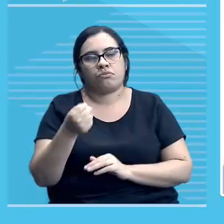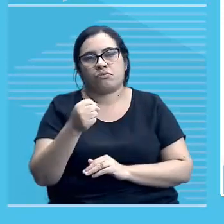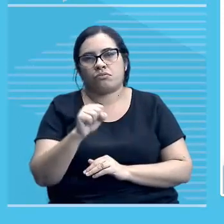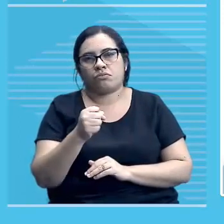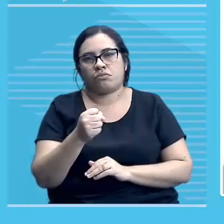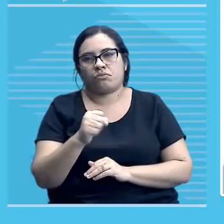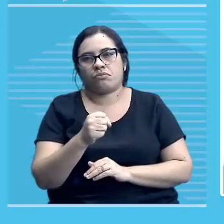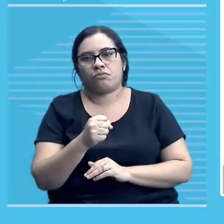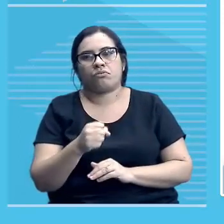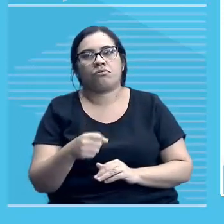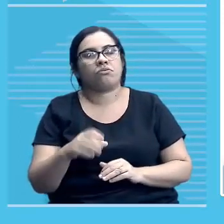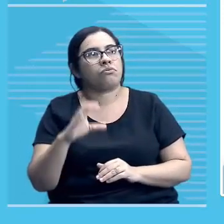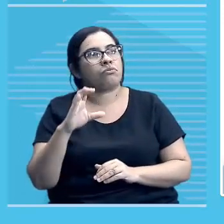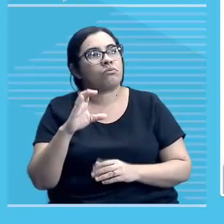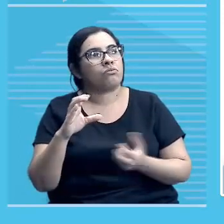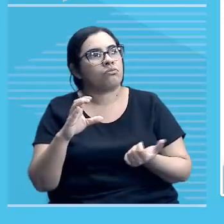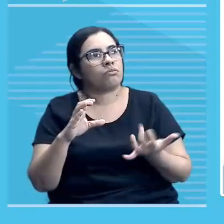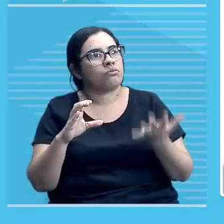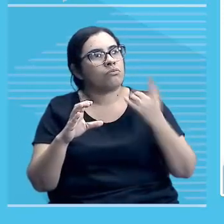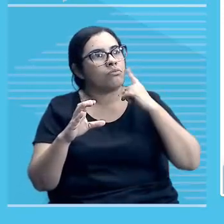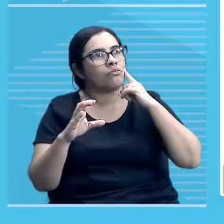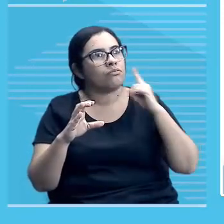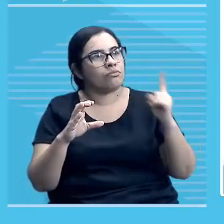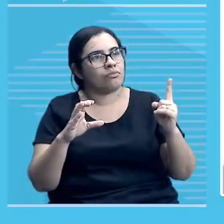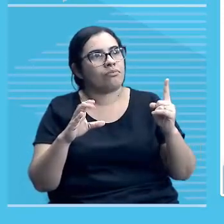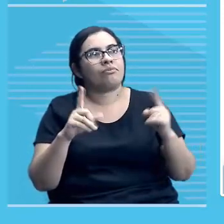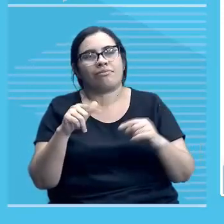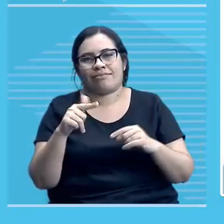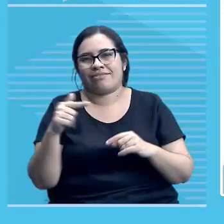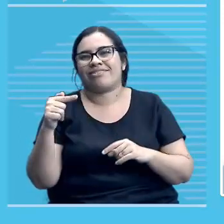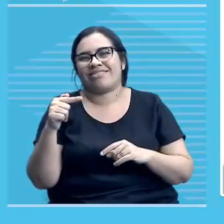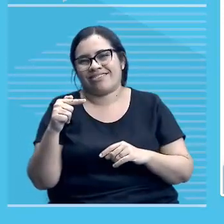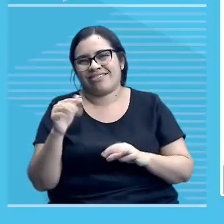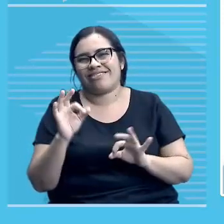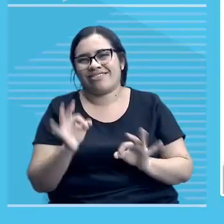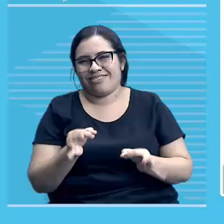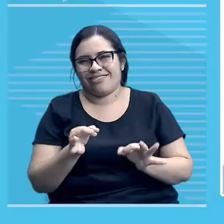C é igual a 7.